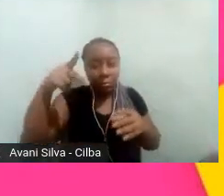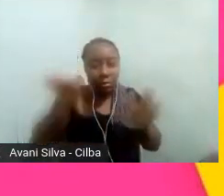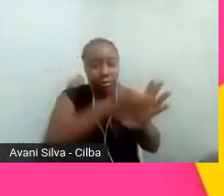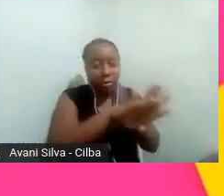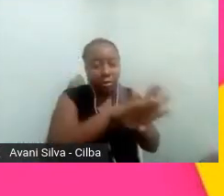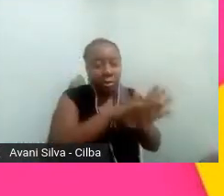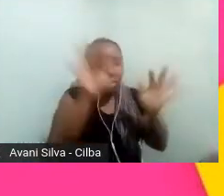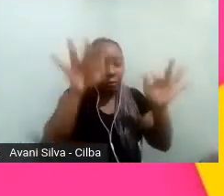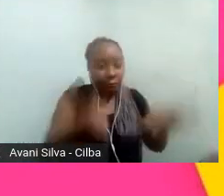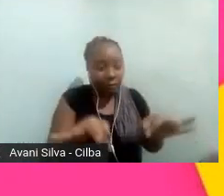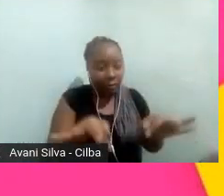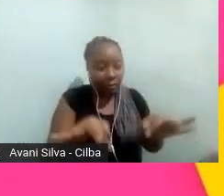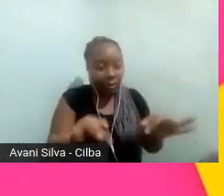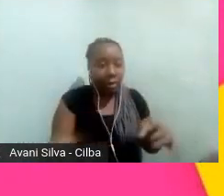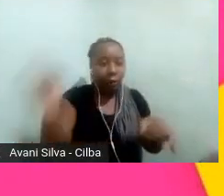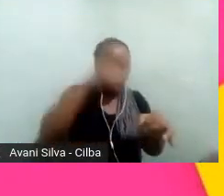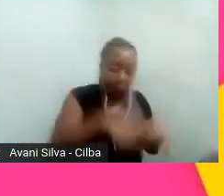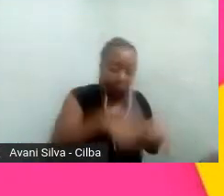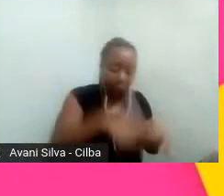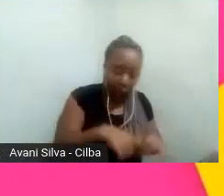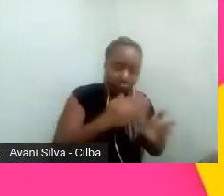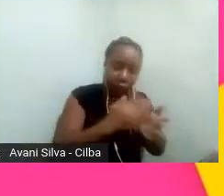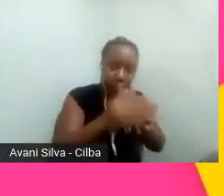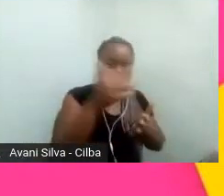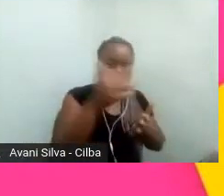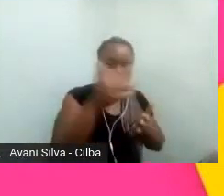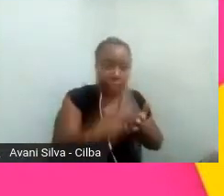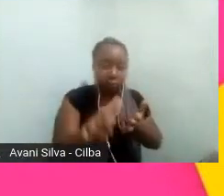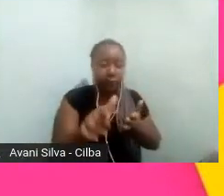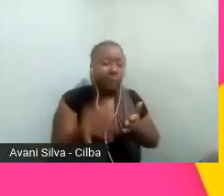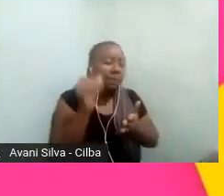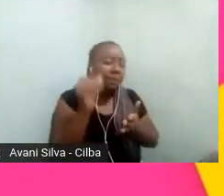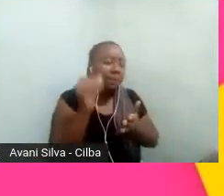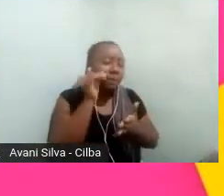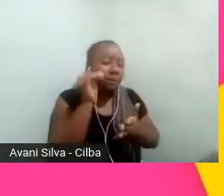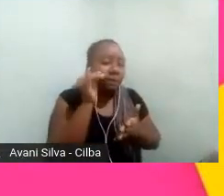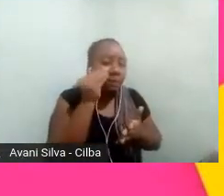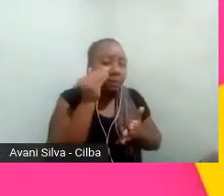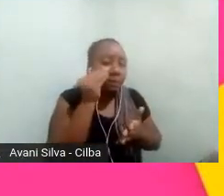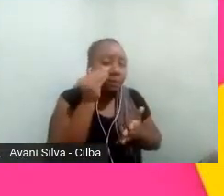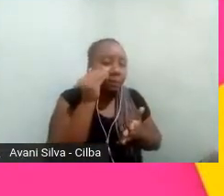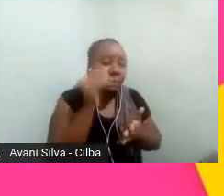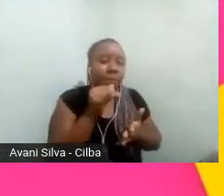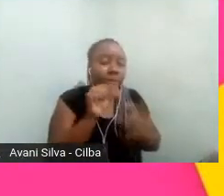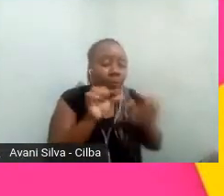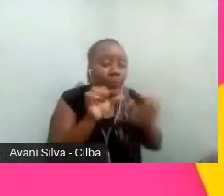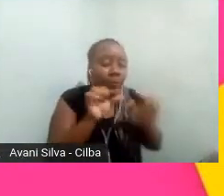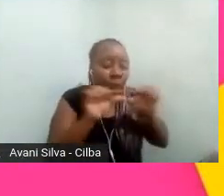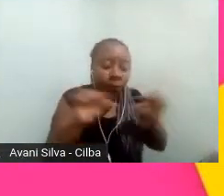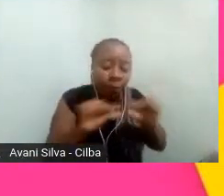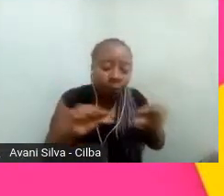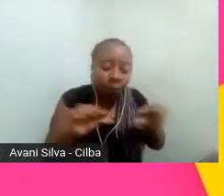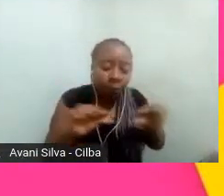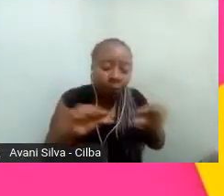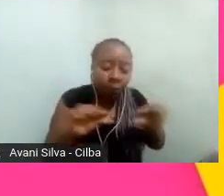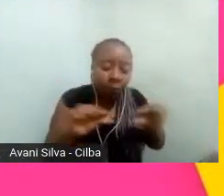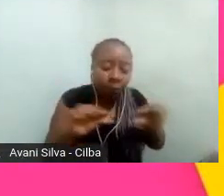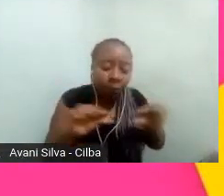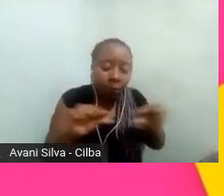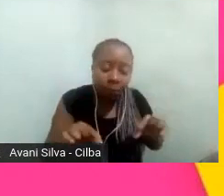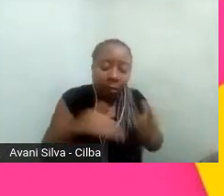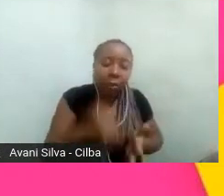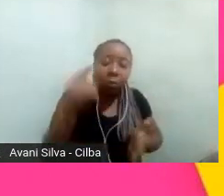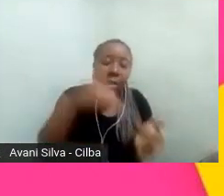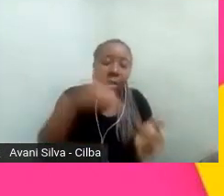para esse começo de novo. Então, vamos supor, eu tenho a linha 1, linha 2, linha 3, linha 4, linha 5, e